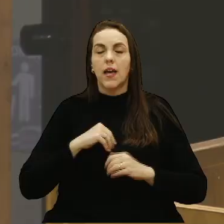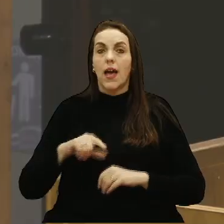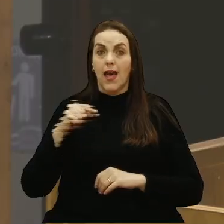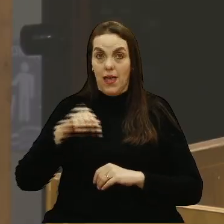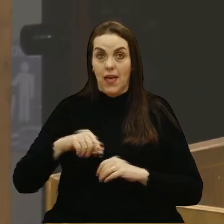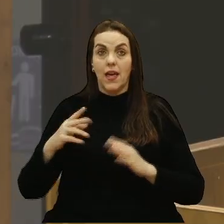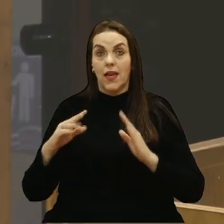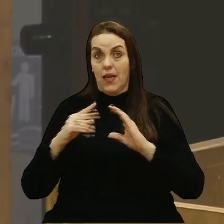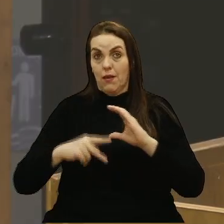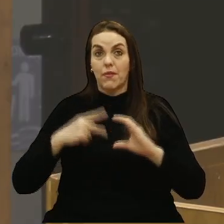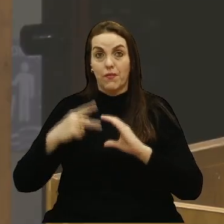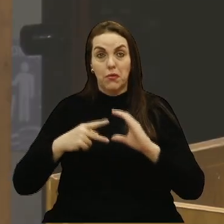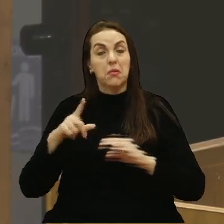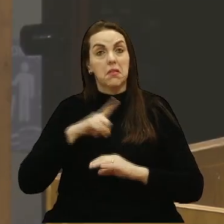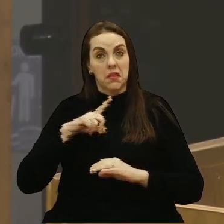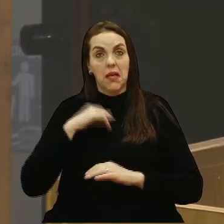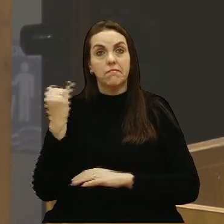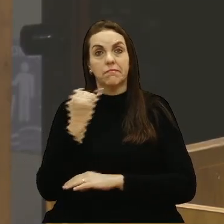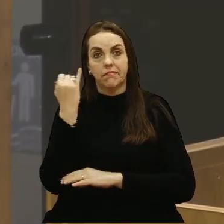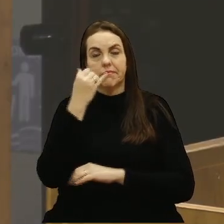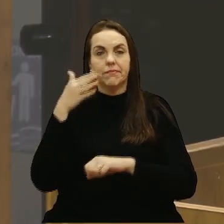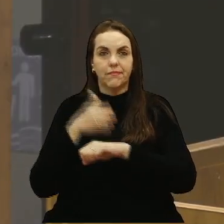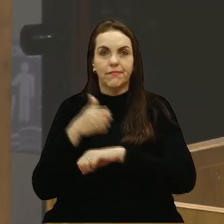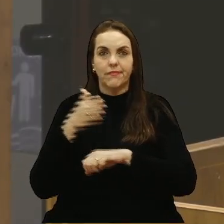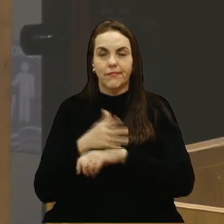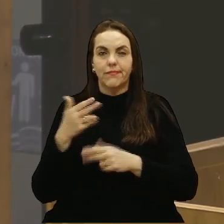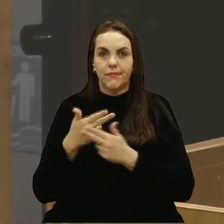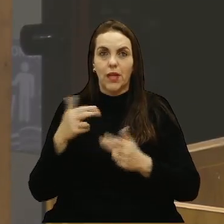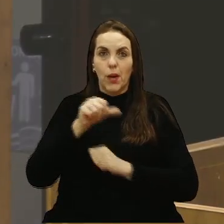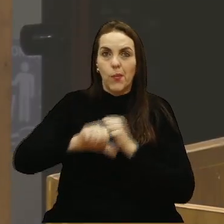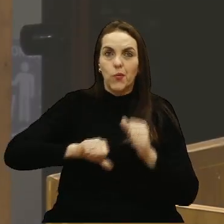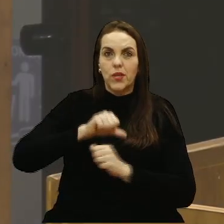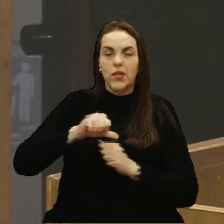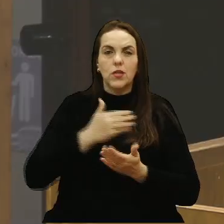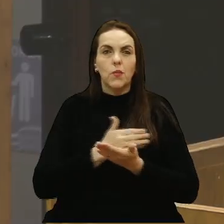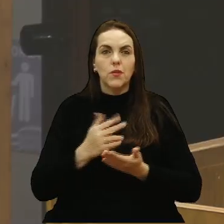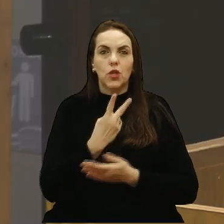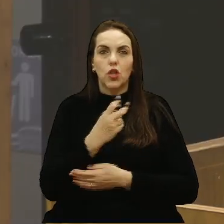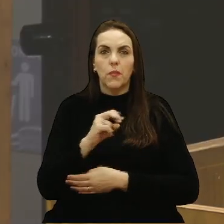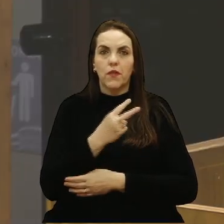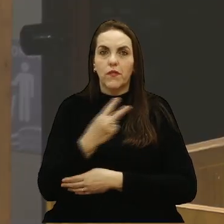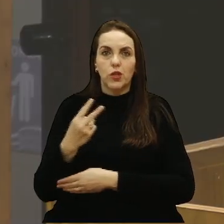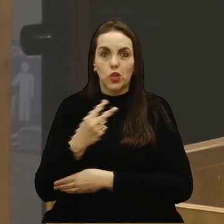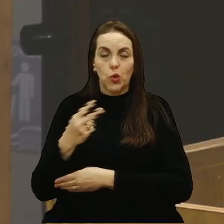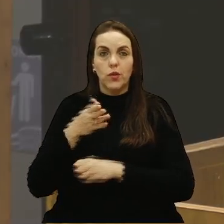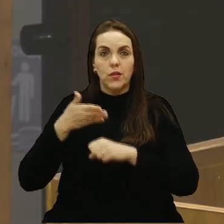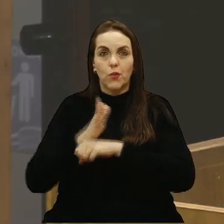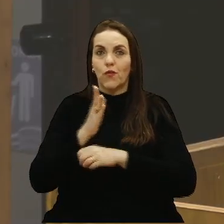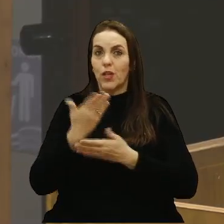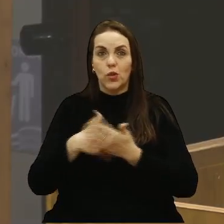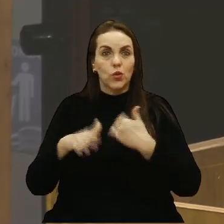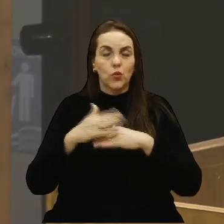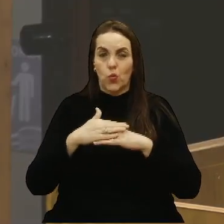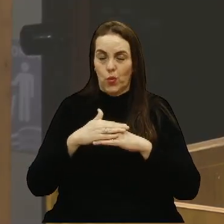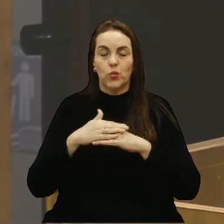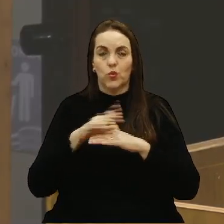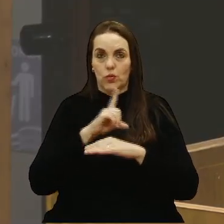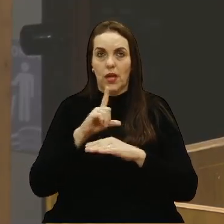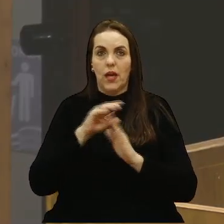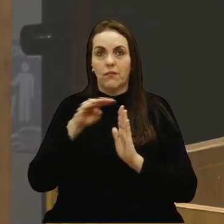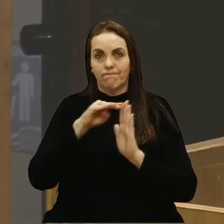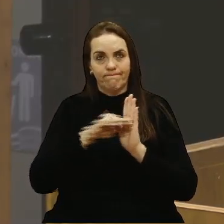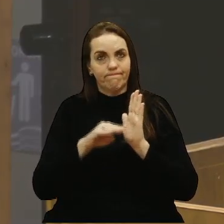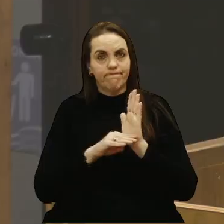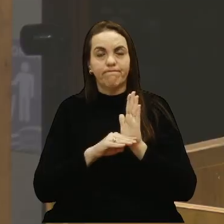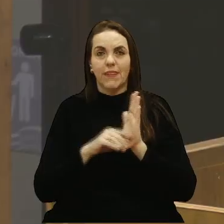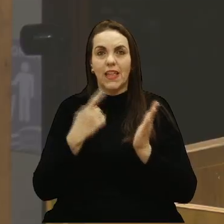participação grande nas mudanças que estão acontecendo, porque a mudança começa ainda em 2022, quando foi aprovado por unanimidade o novo Código Tributário, que